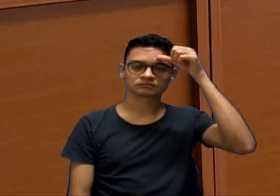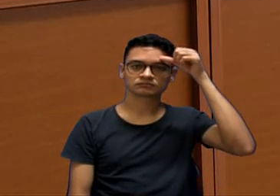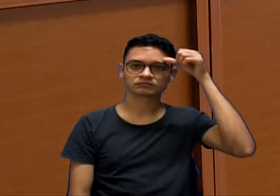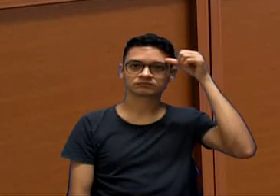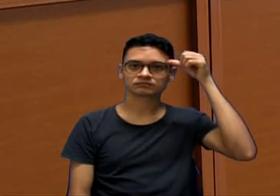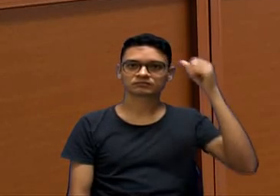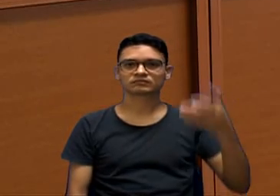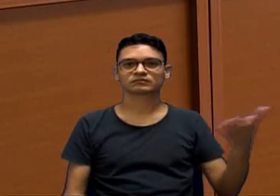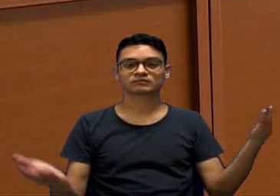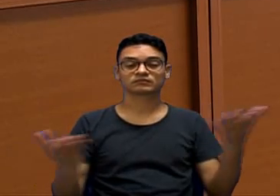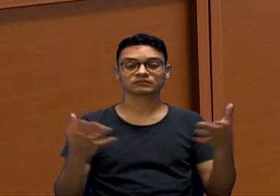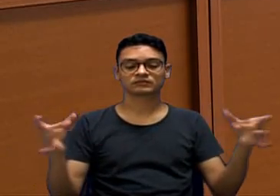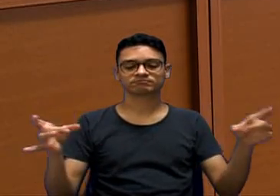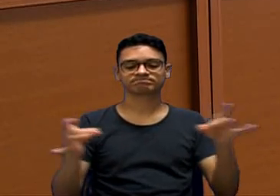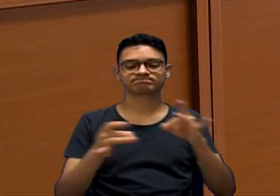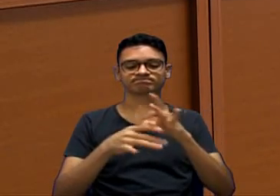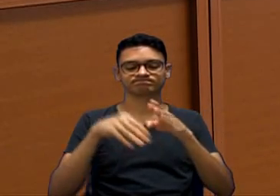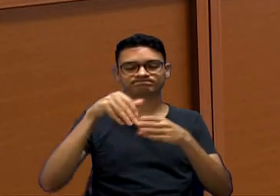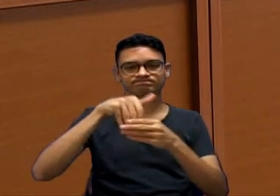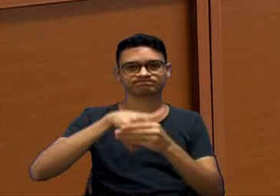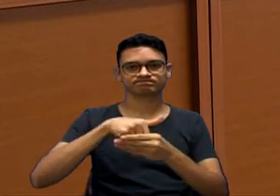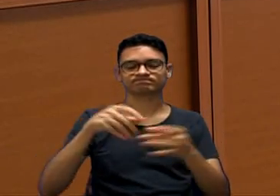É encerrada a votação.